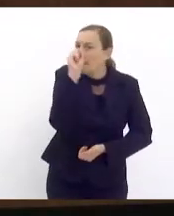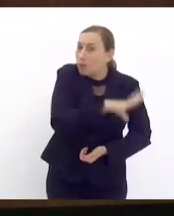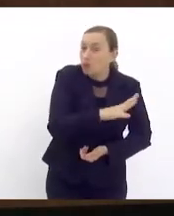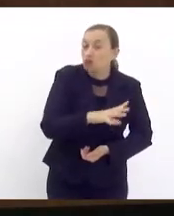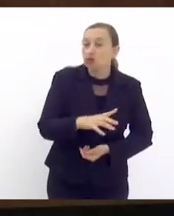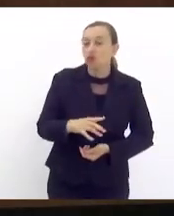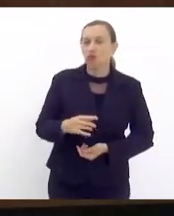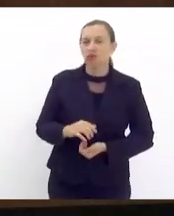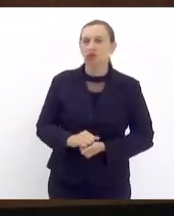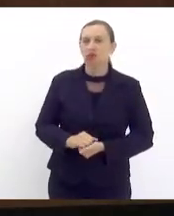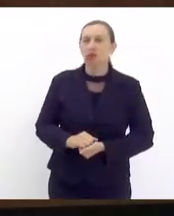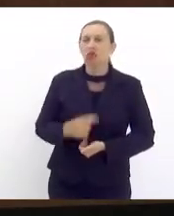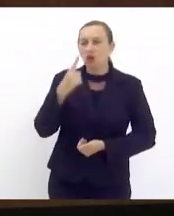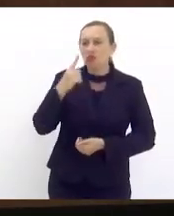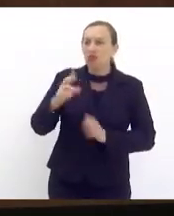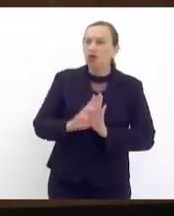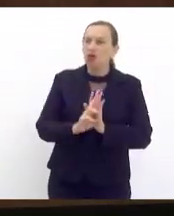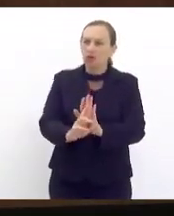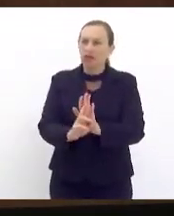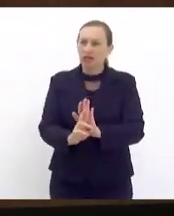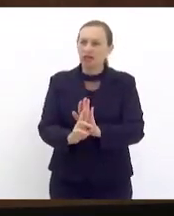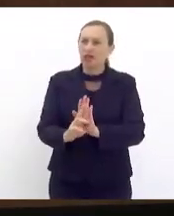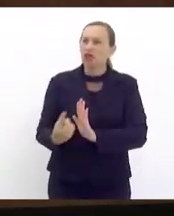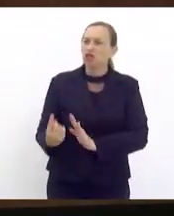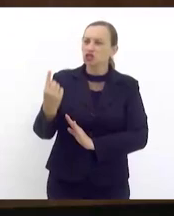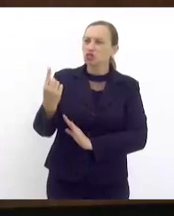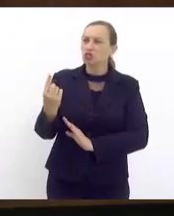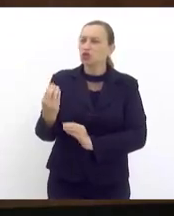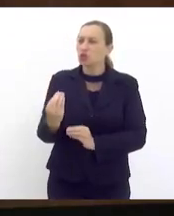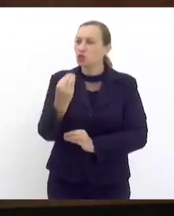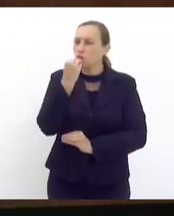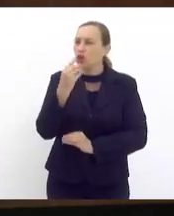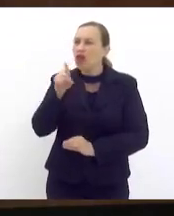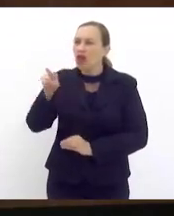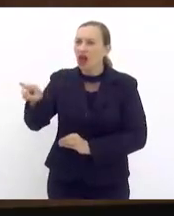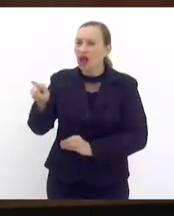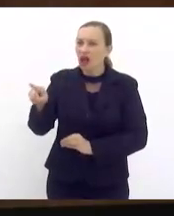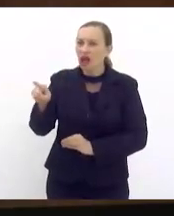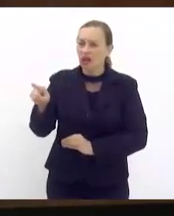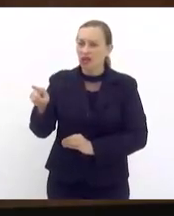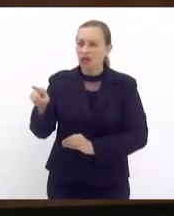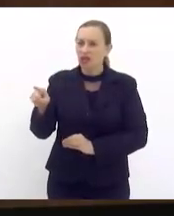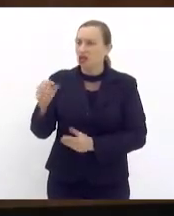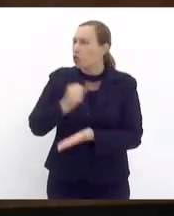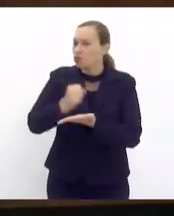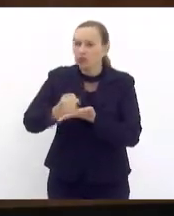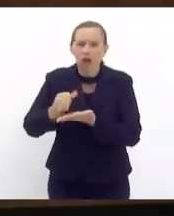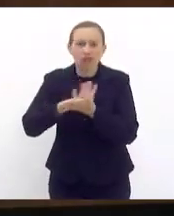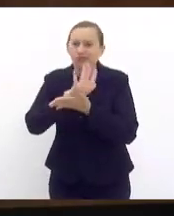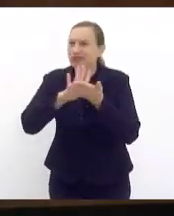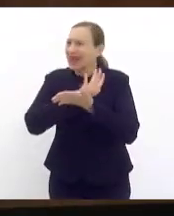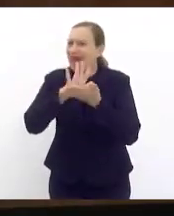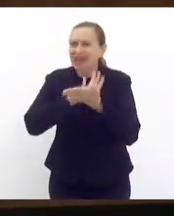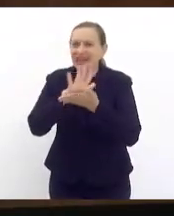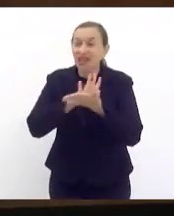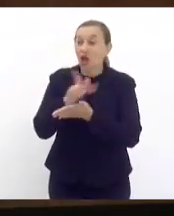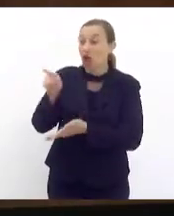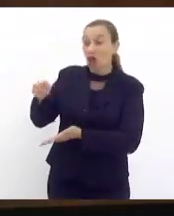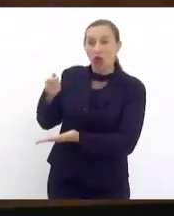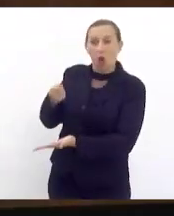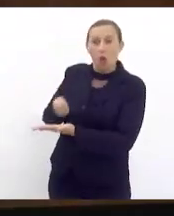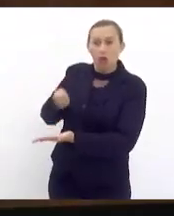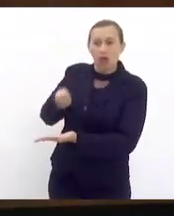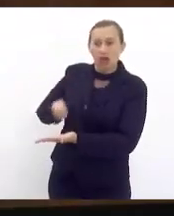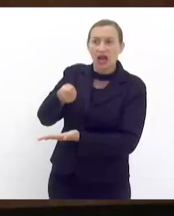absurdo que eu ouvi de um representante de uma das lanchonete lá sem contrata algum presidente que ele é obrigado